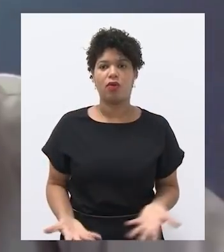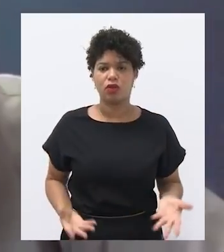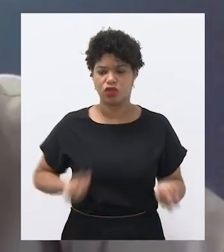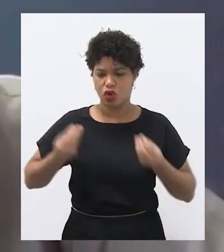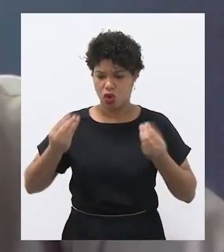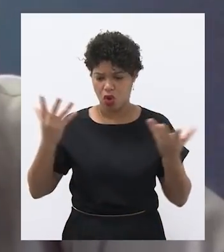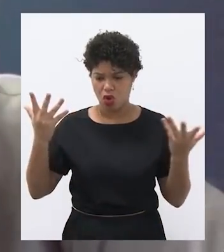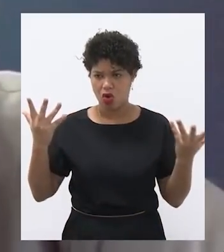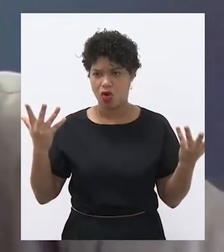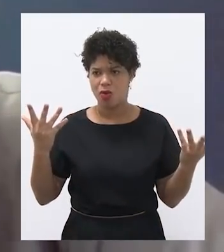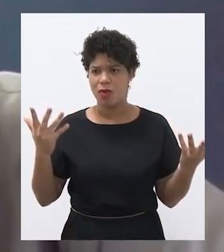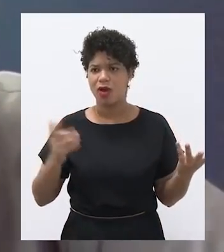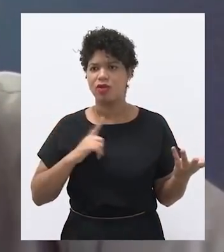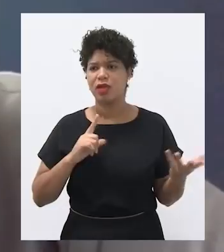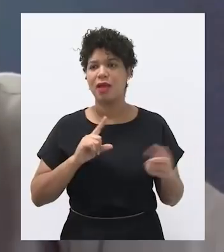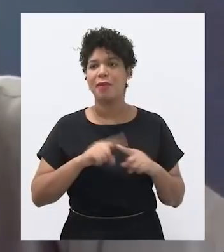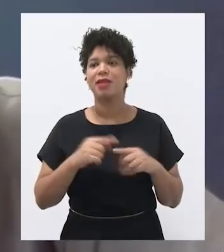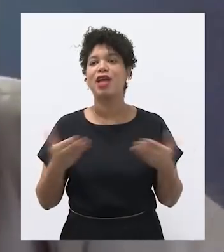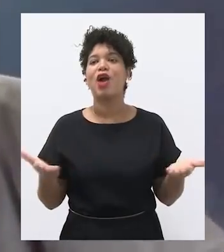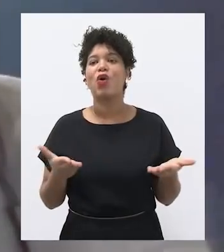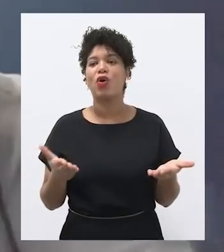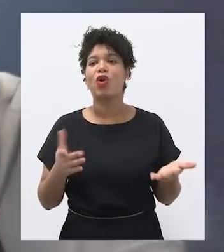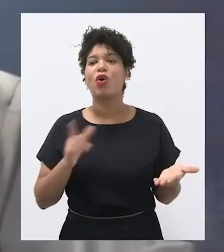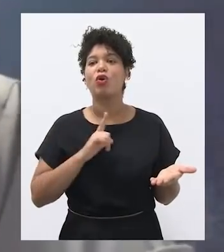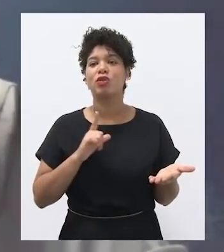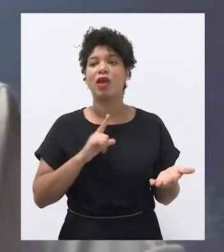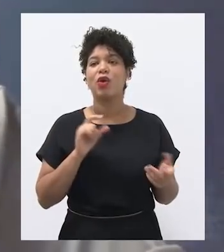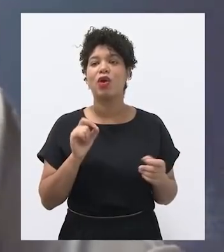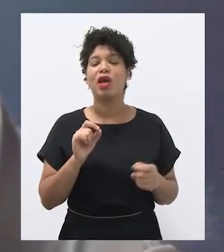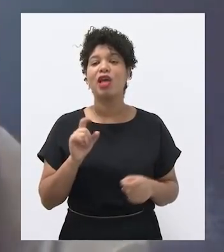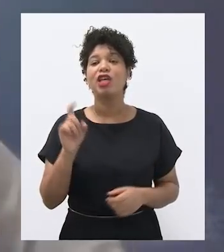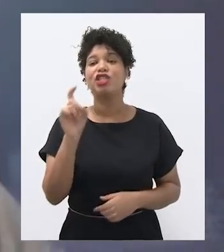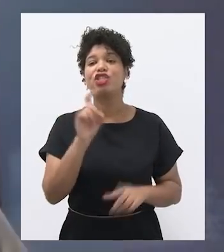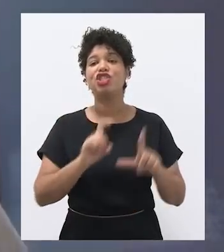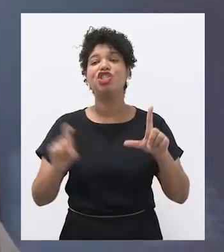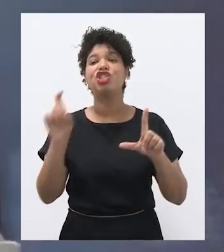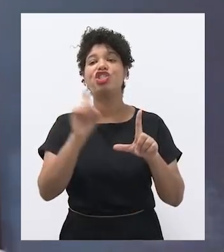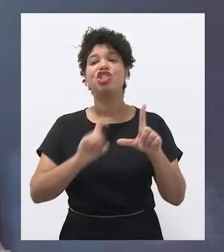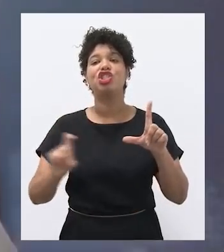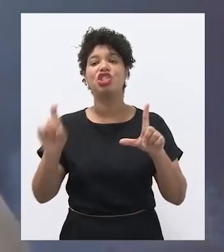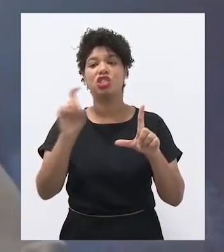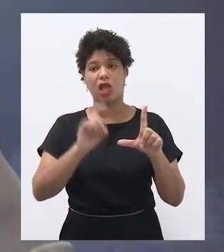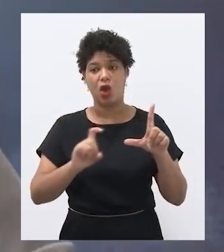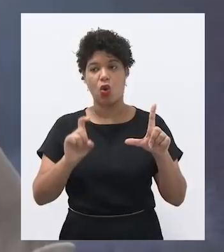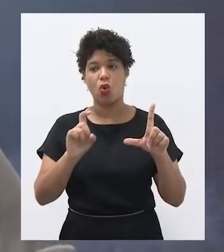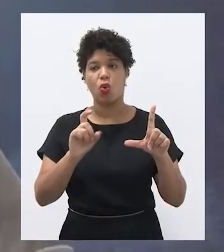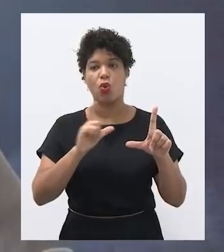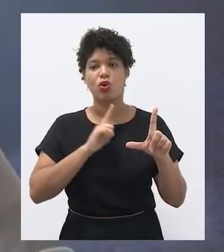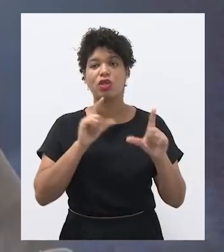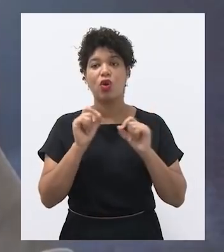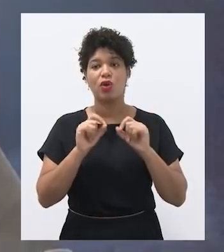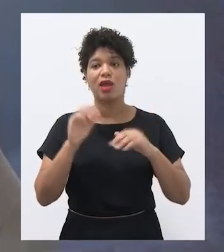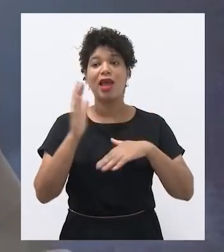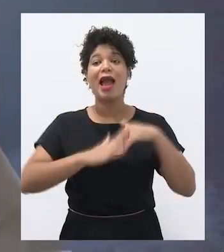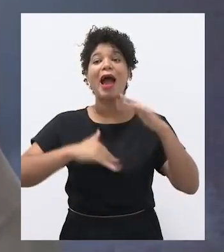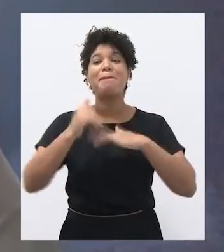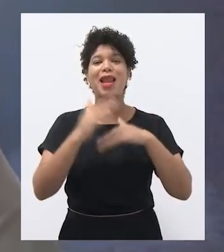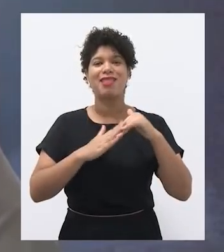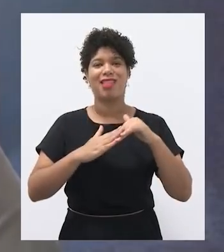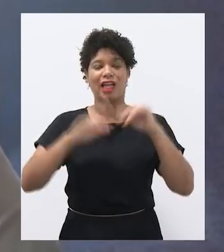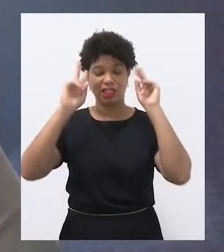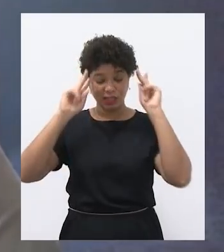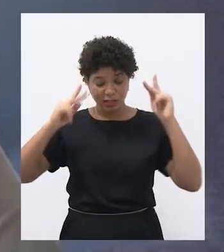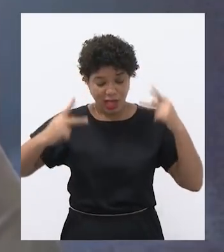é tratado, mas em tempos cada vez mais digitais, falar sobre as habilidades